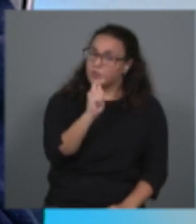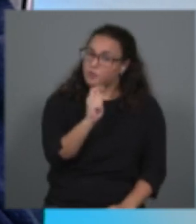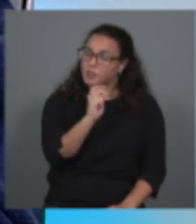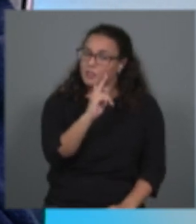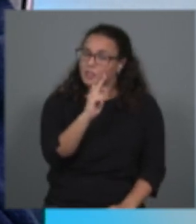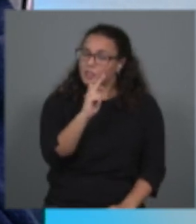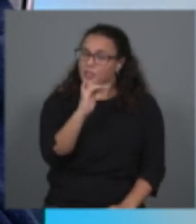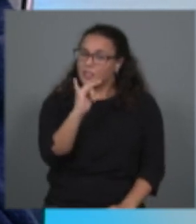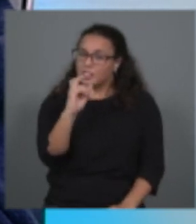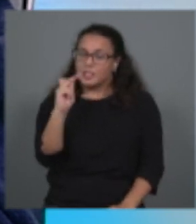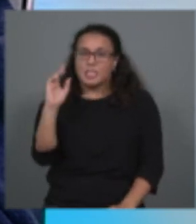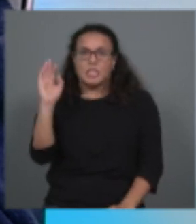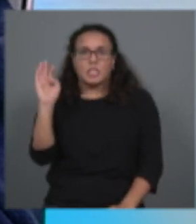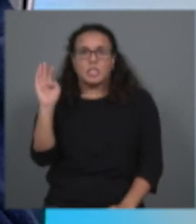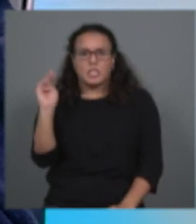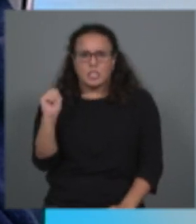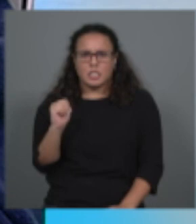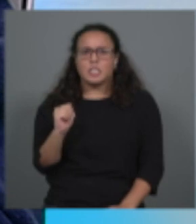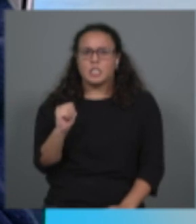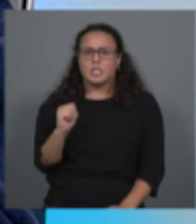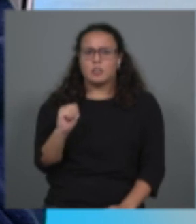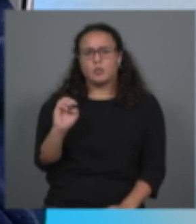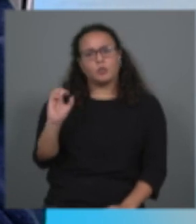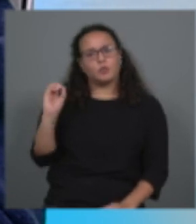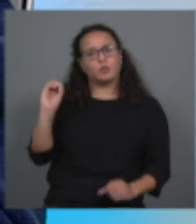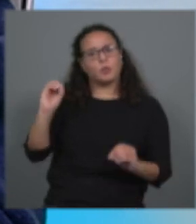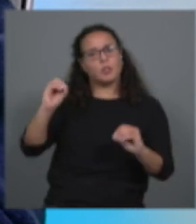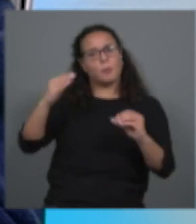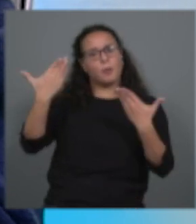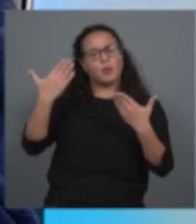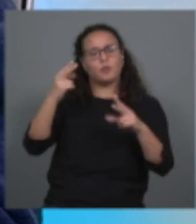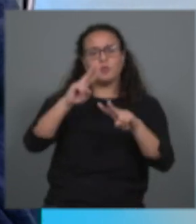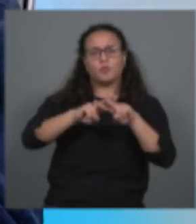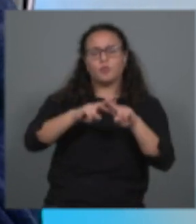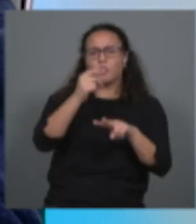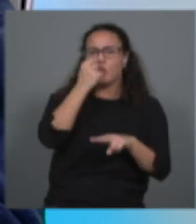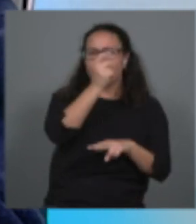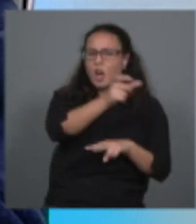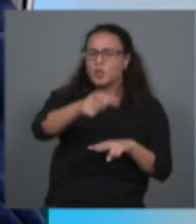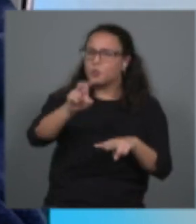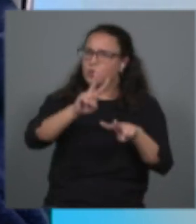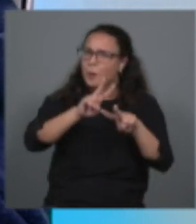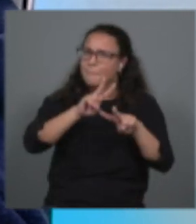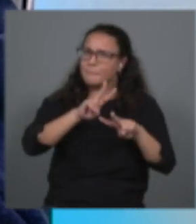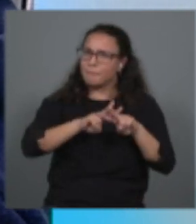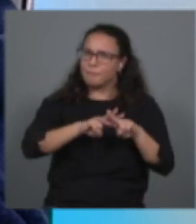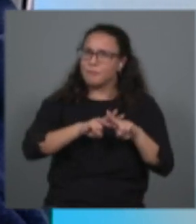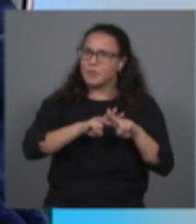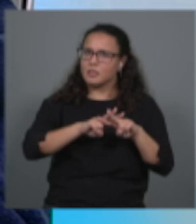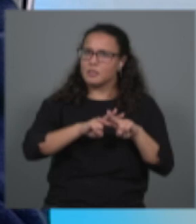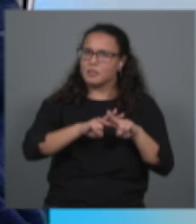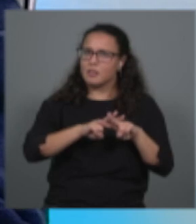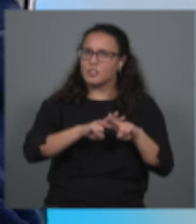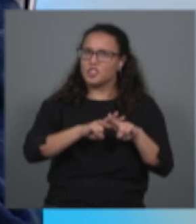esse termo, e sobretudo os presos eram o seu encanto. E há não posso com certeza de falar